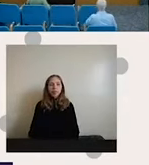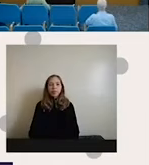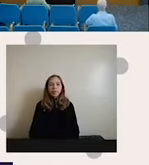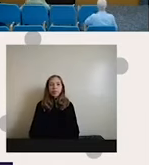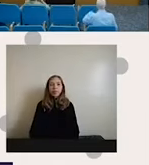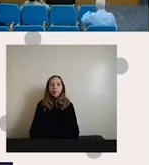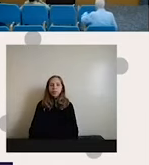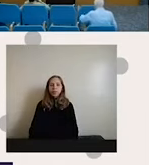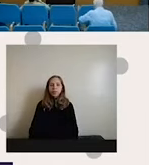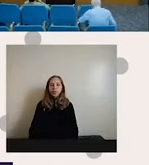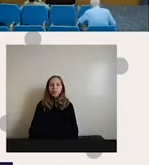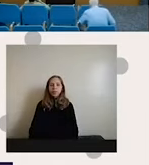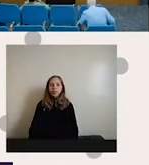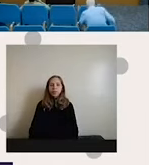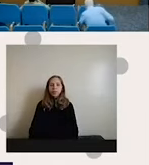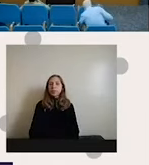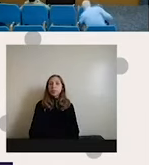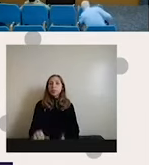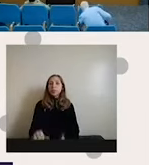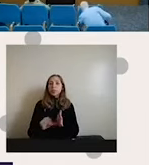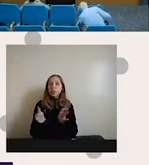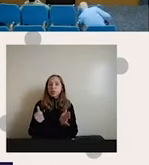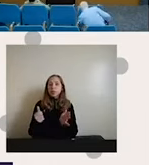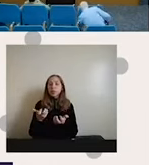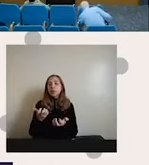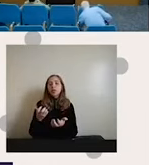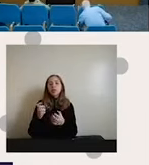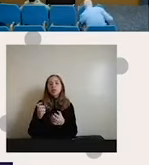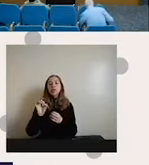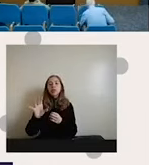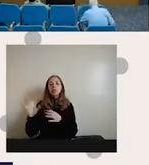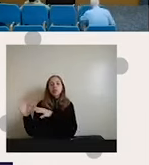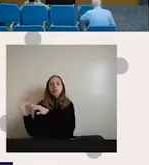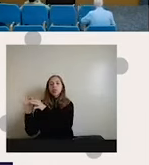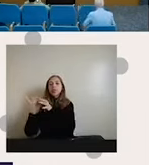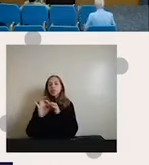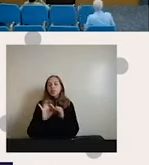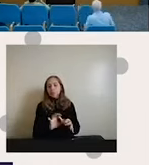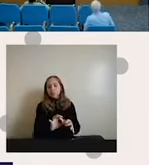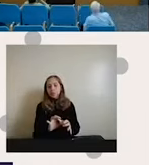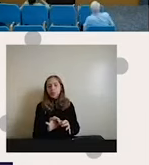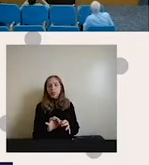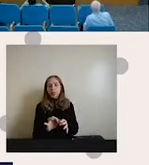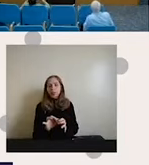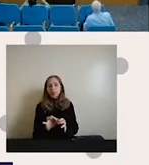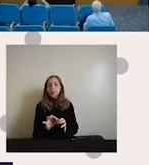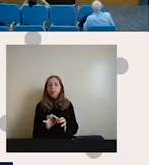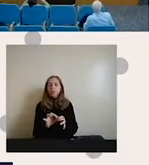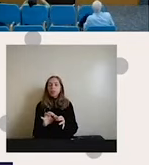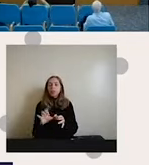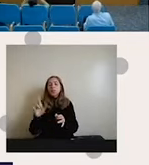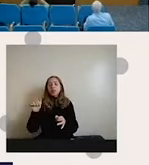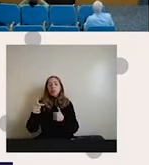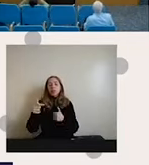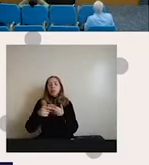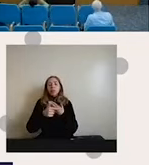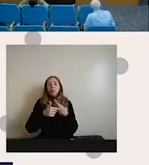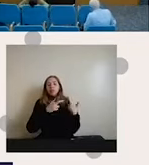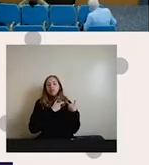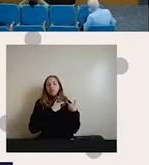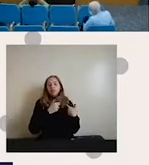Bom, primeiro de tudo, eu quero fazer uma contextualização. Acho que o papel aqui, né, a parte que me cabe nesse